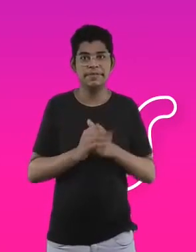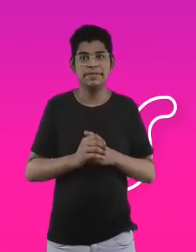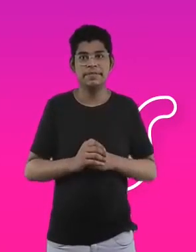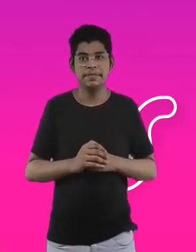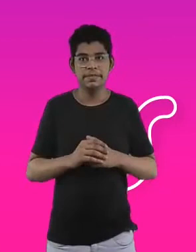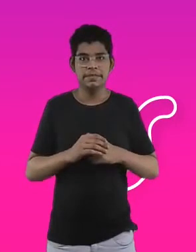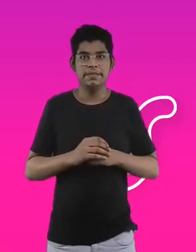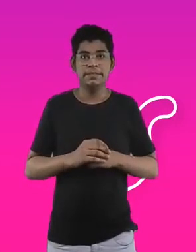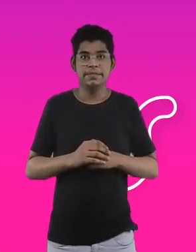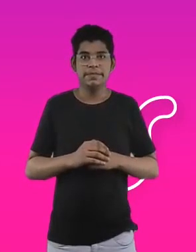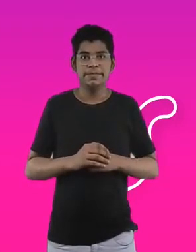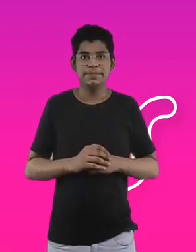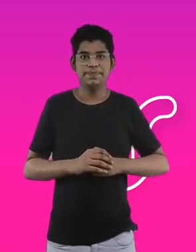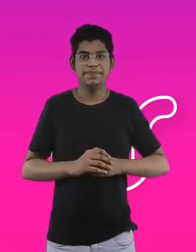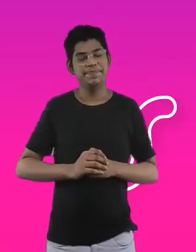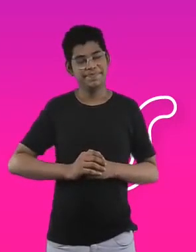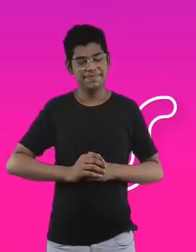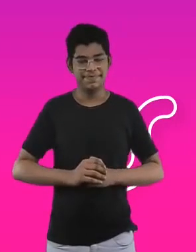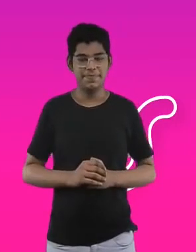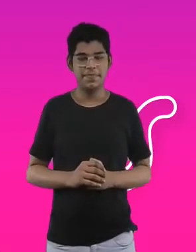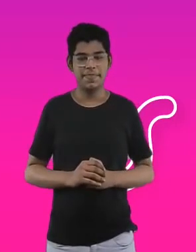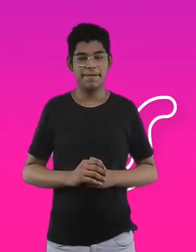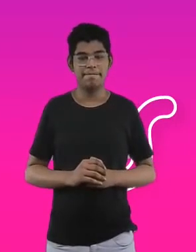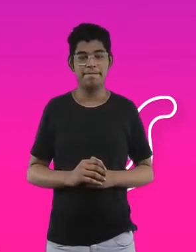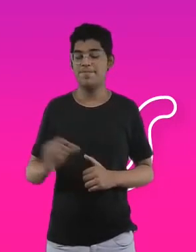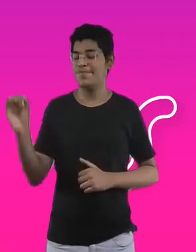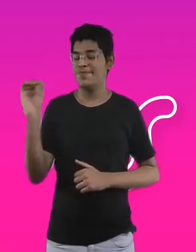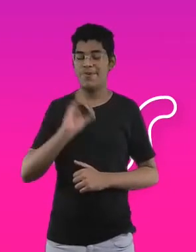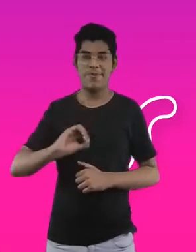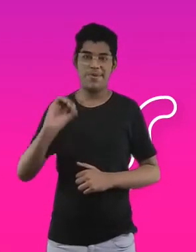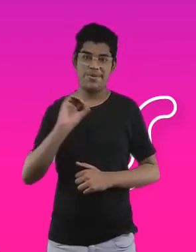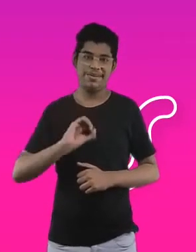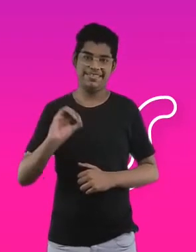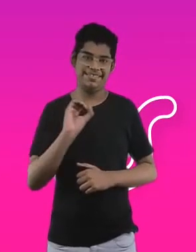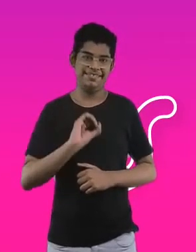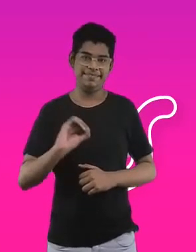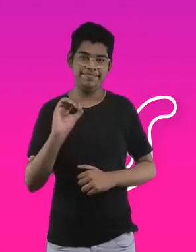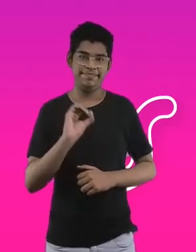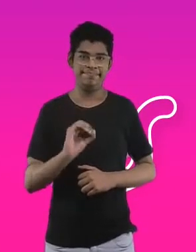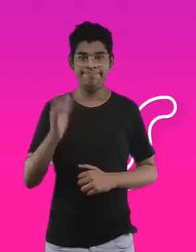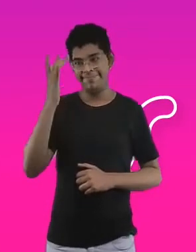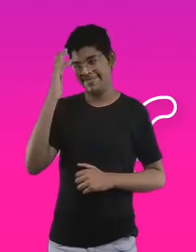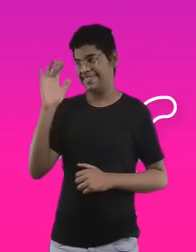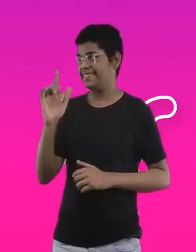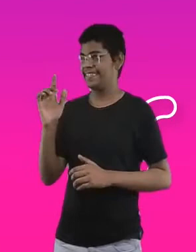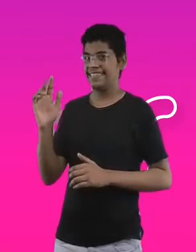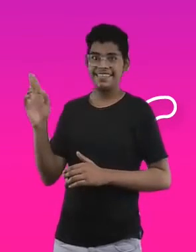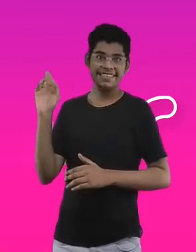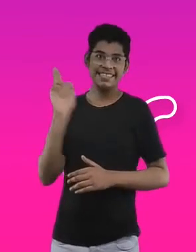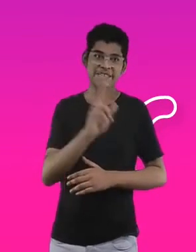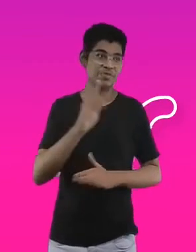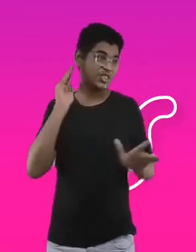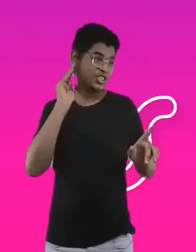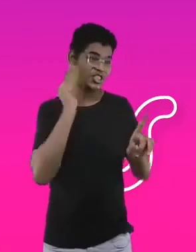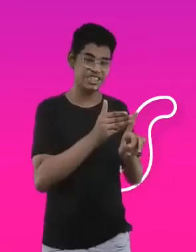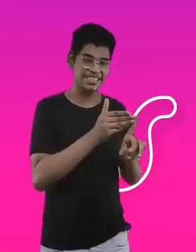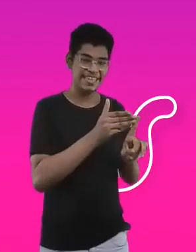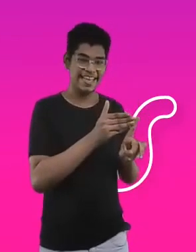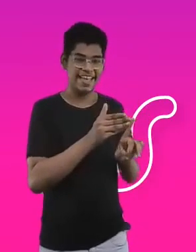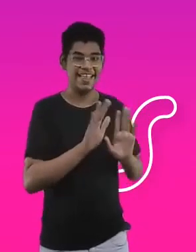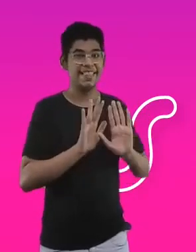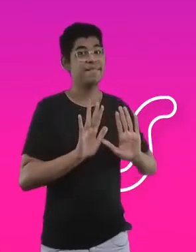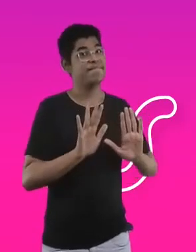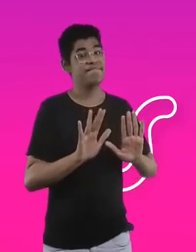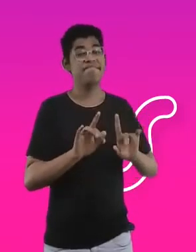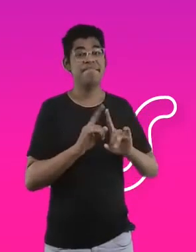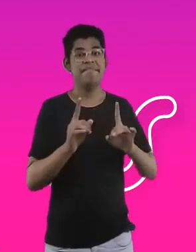Ótimo, Zaica. Não sei se foi uma resposta, né, direta para Clara, mas acho que você trouxe